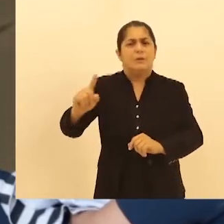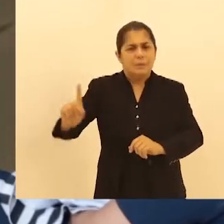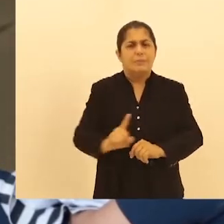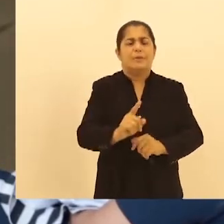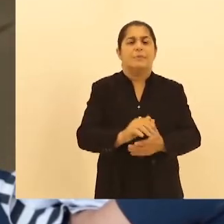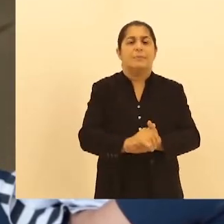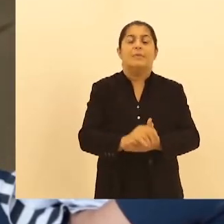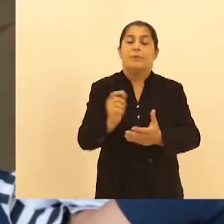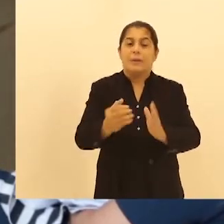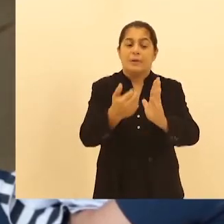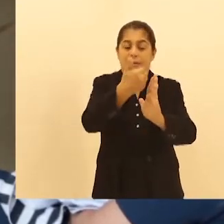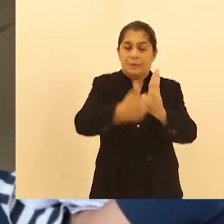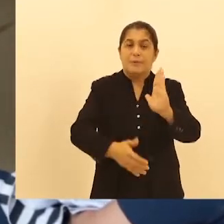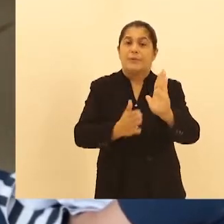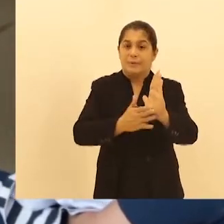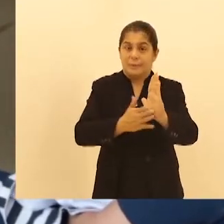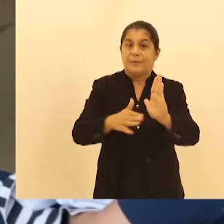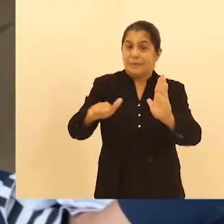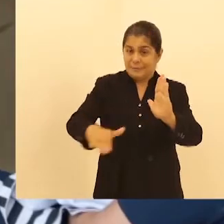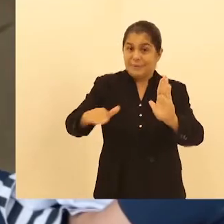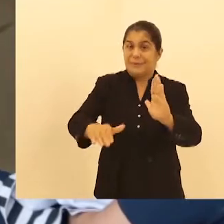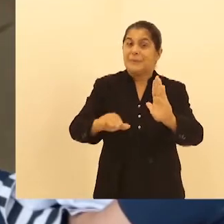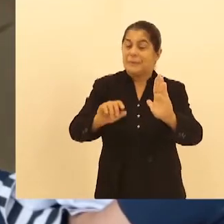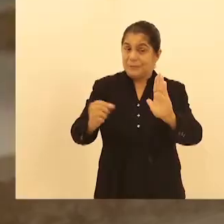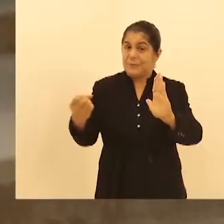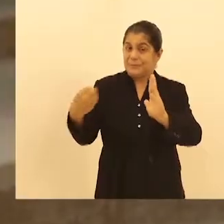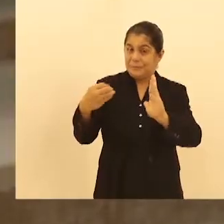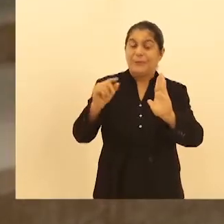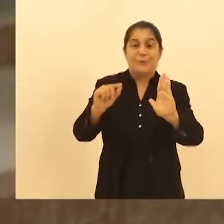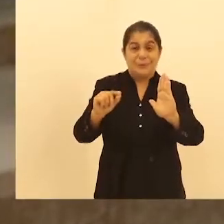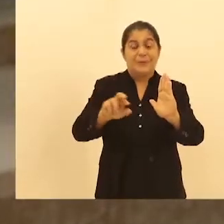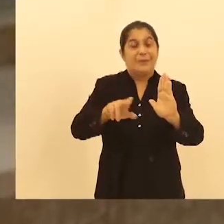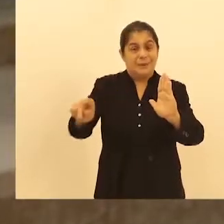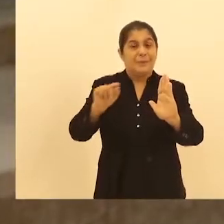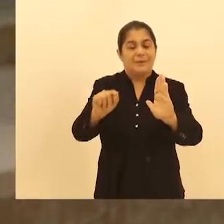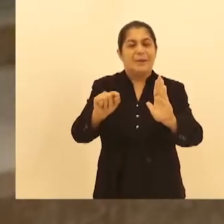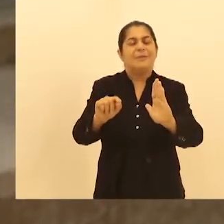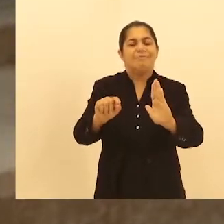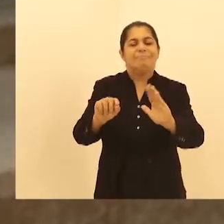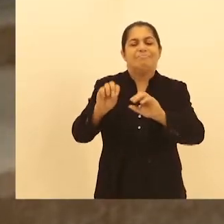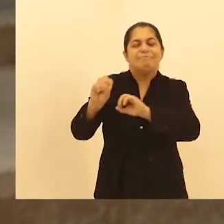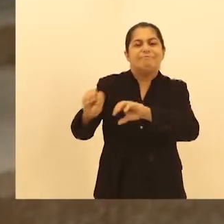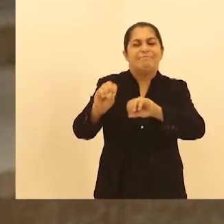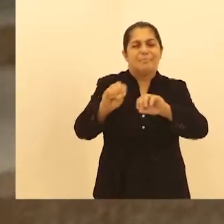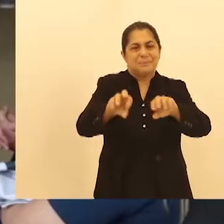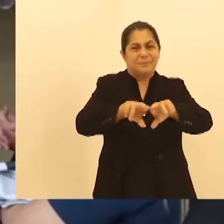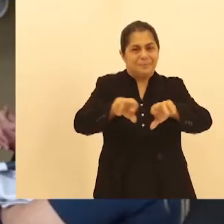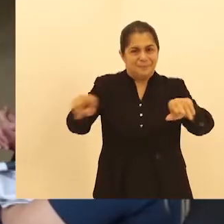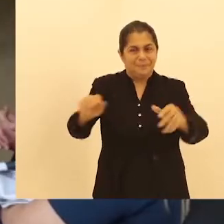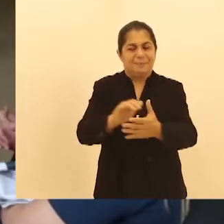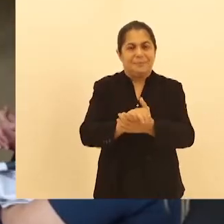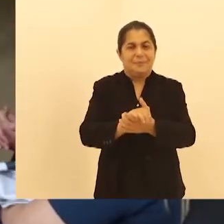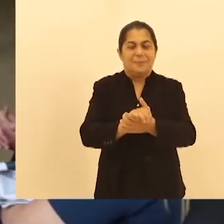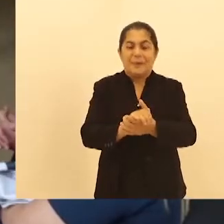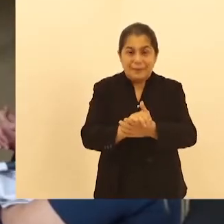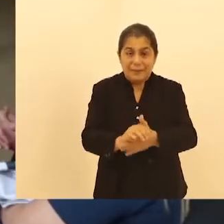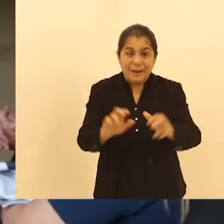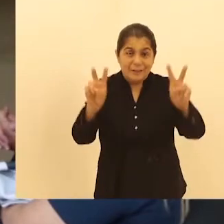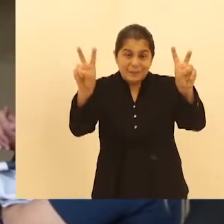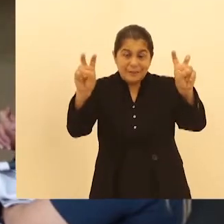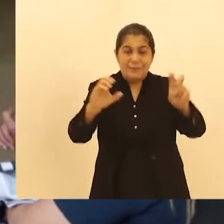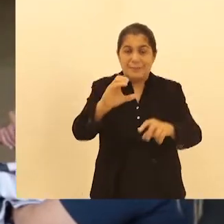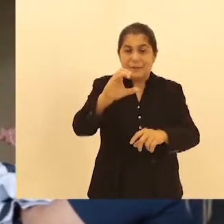o texto encenado por esta criançada é fruto de uma das atividades oferecidas pela rede crescer